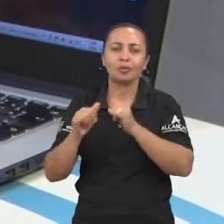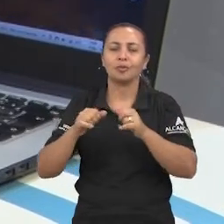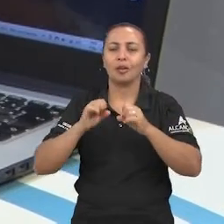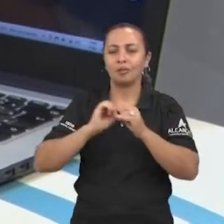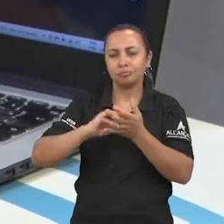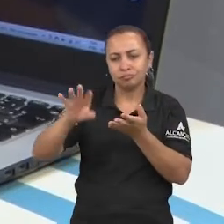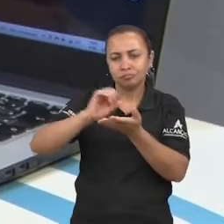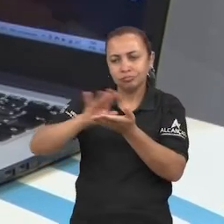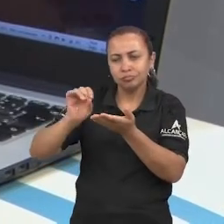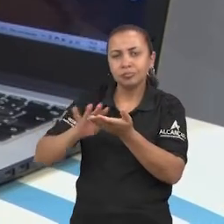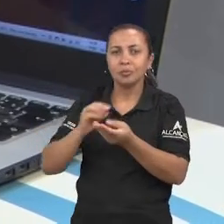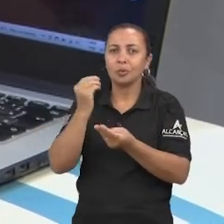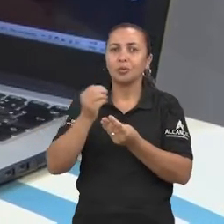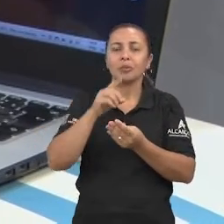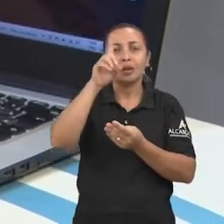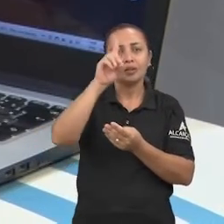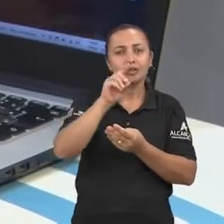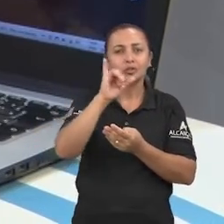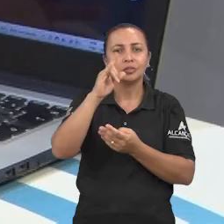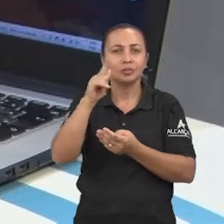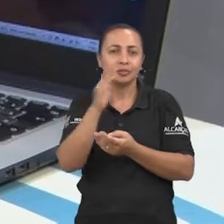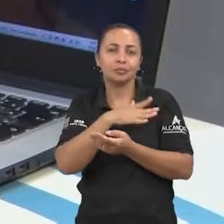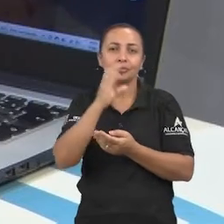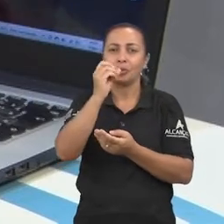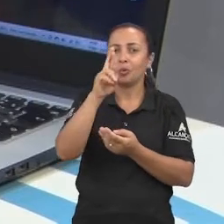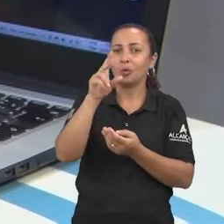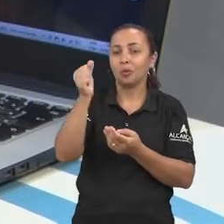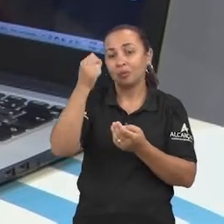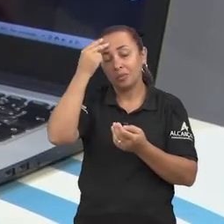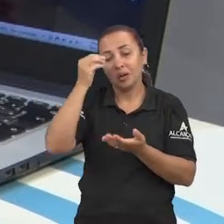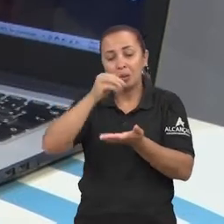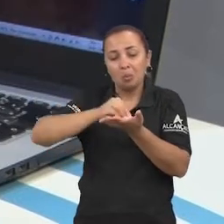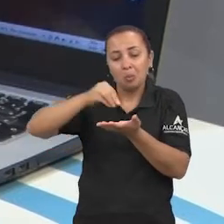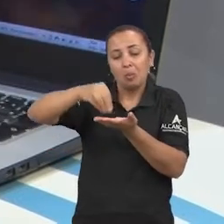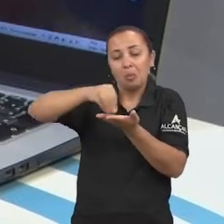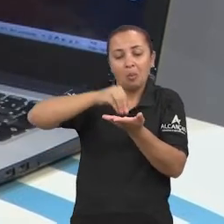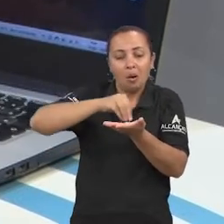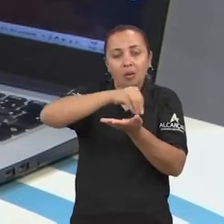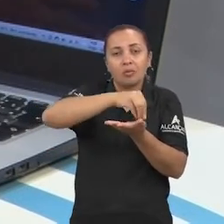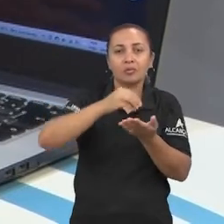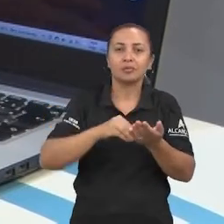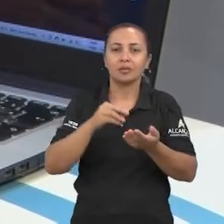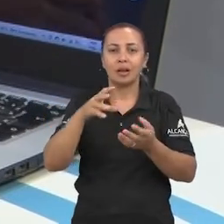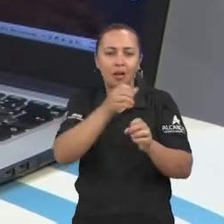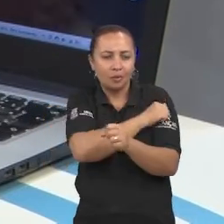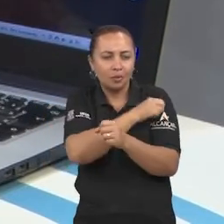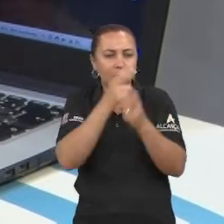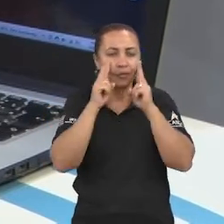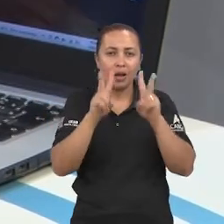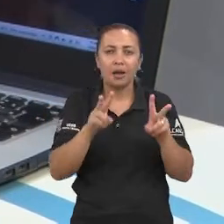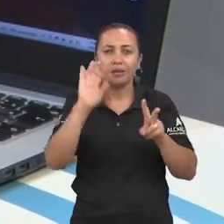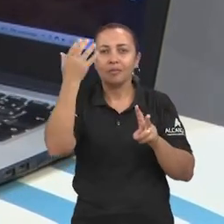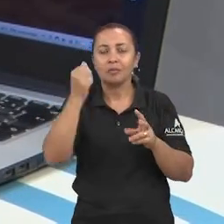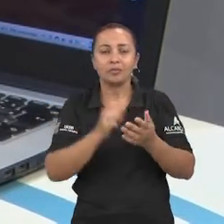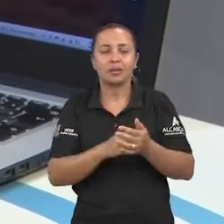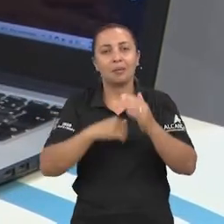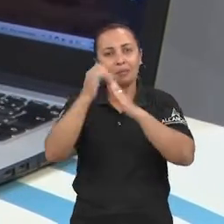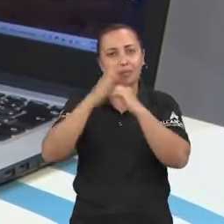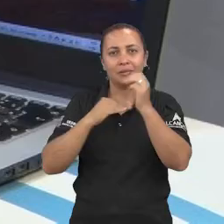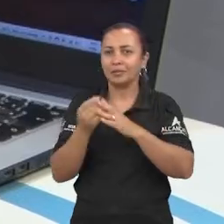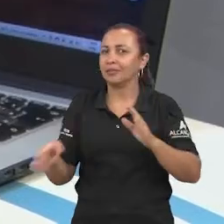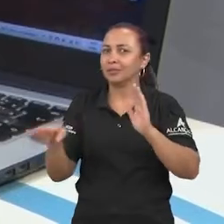que pode usar o diagrama de Pauling para posicionar. E aí o aluno ele vê isso funcionando na prática. E aí ele vai, claro,